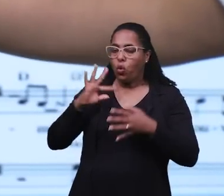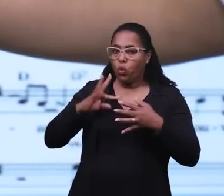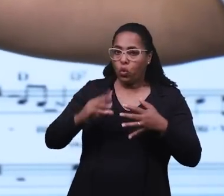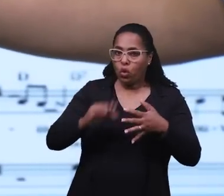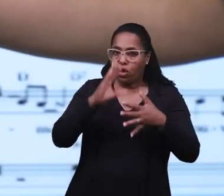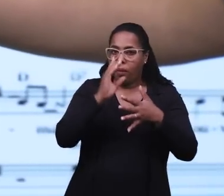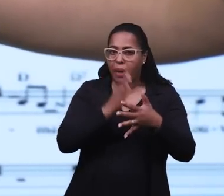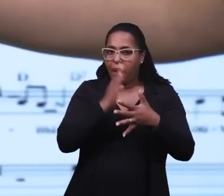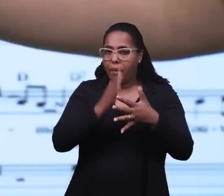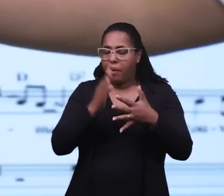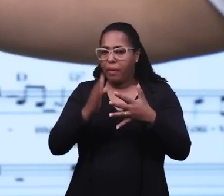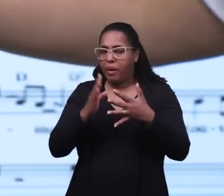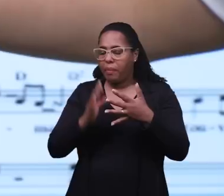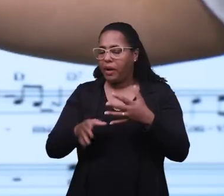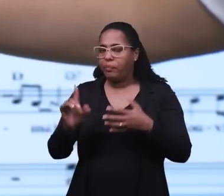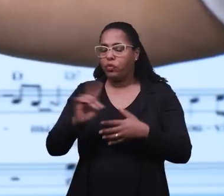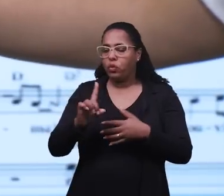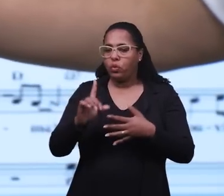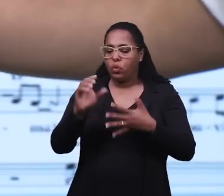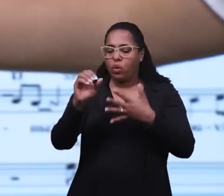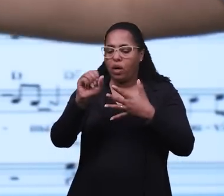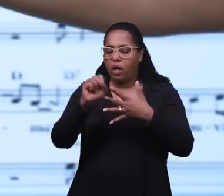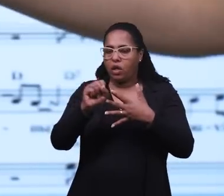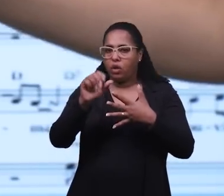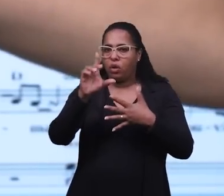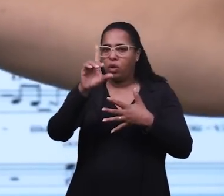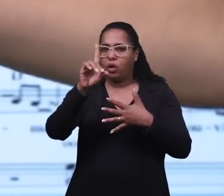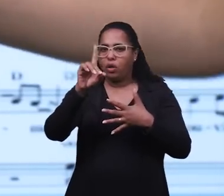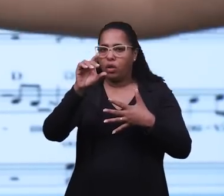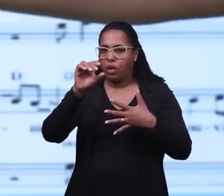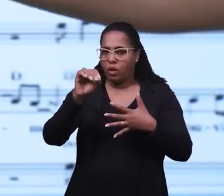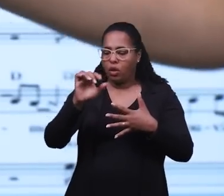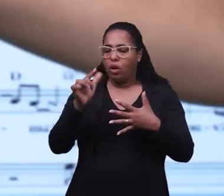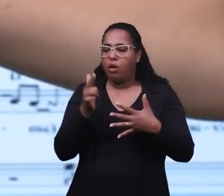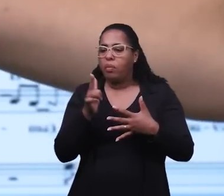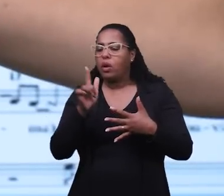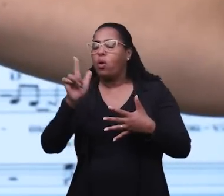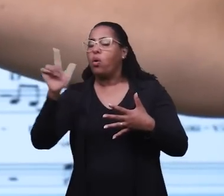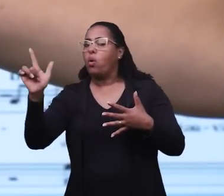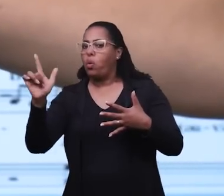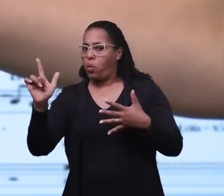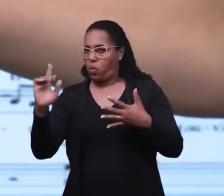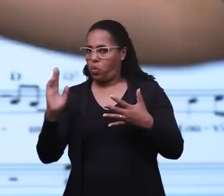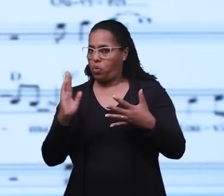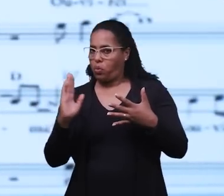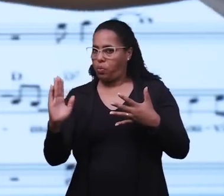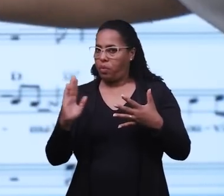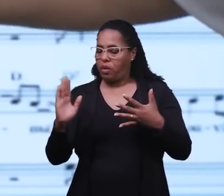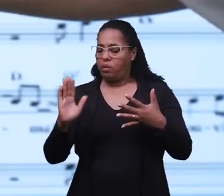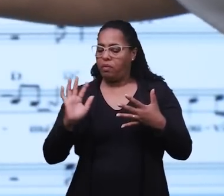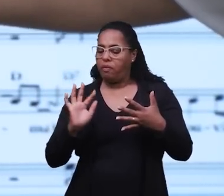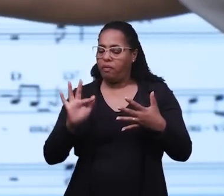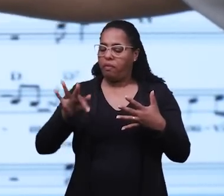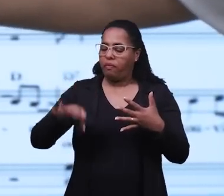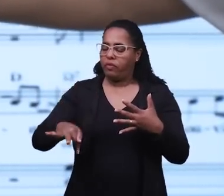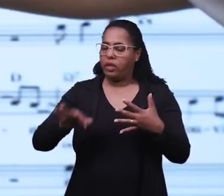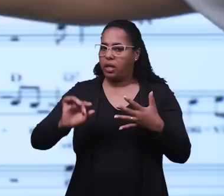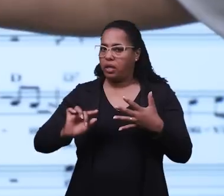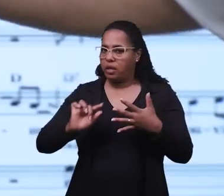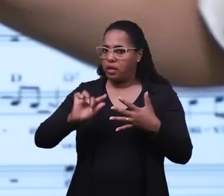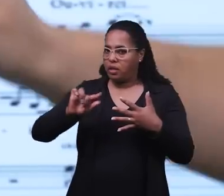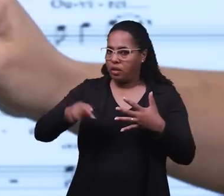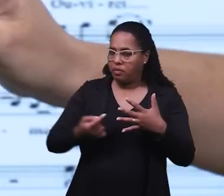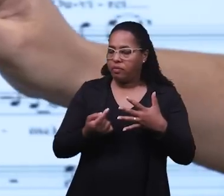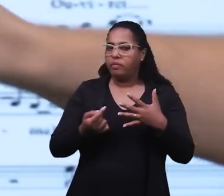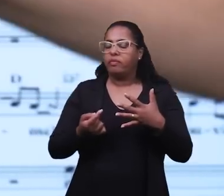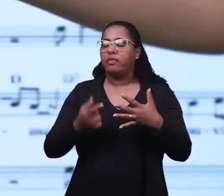o compasso. Esta notinha dó já é para outra parte, é quando termina